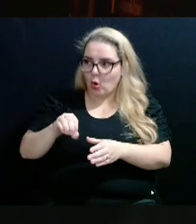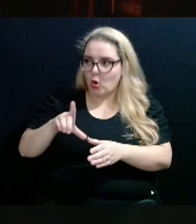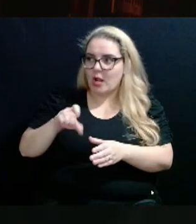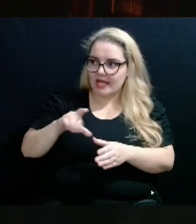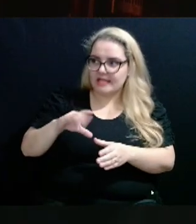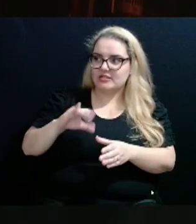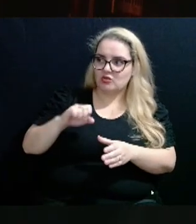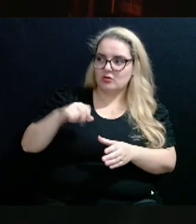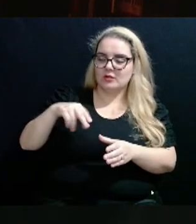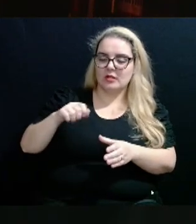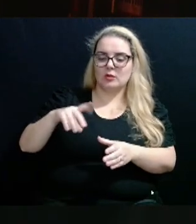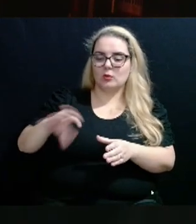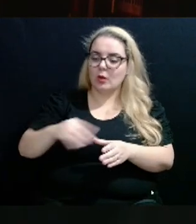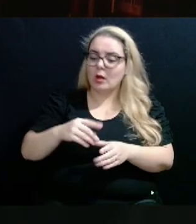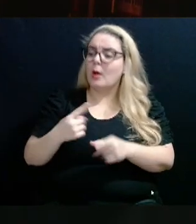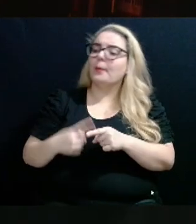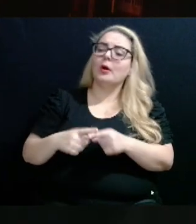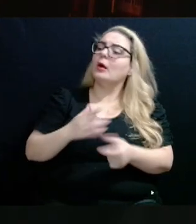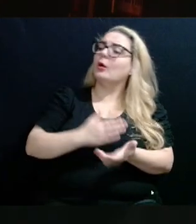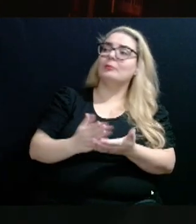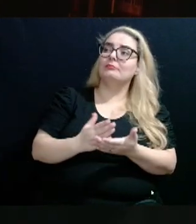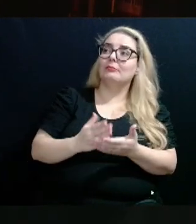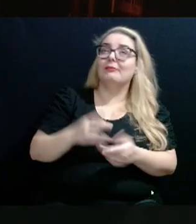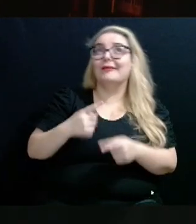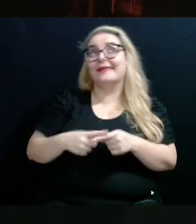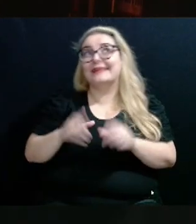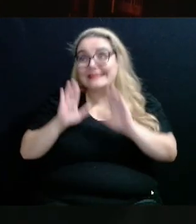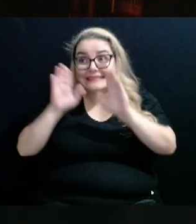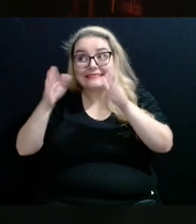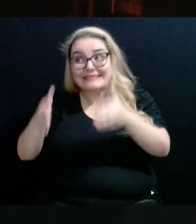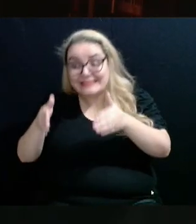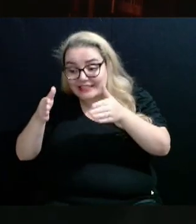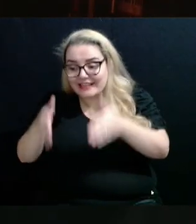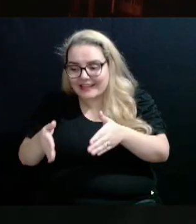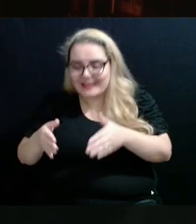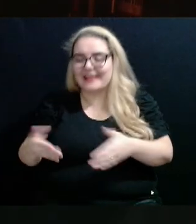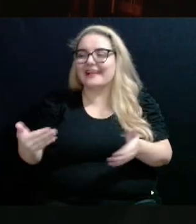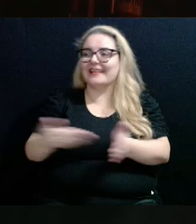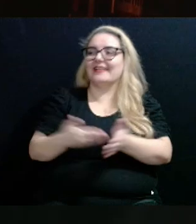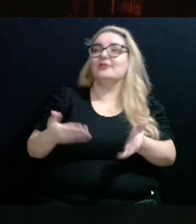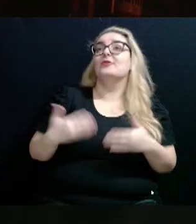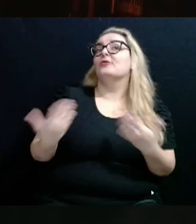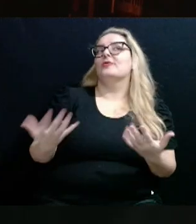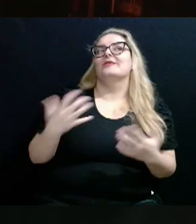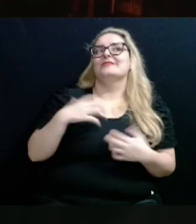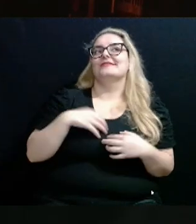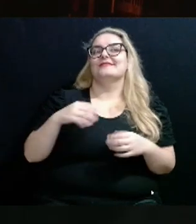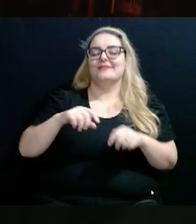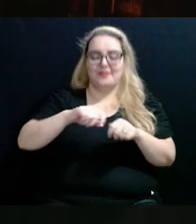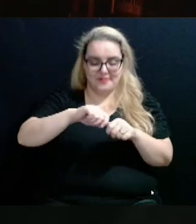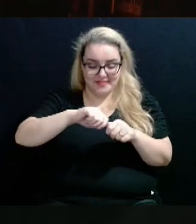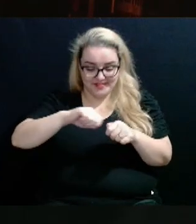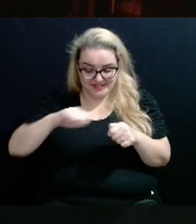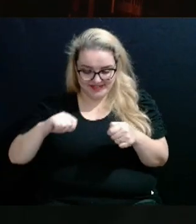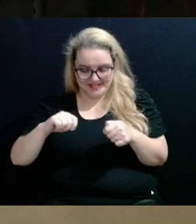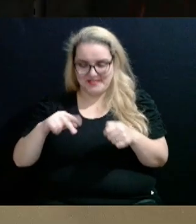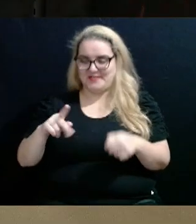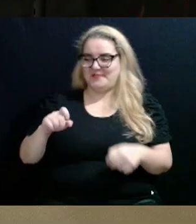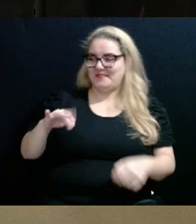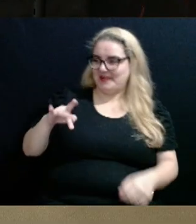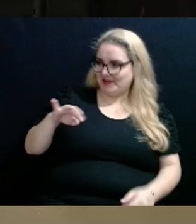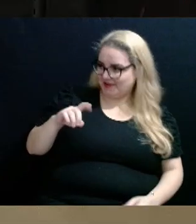nesse universo até hoje? Qual que é a sensação que você tem ao abrir o pacote de figurinhas? Conta pra gente o início disso